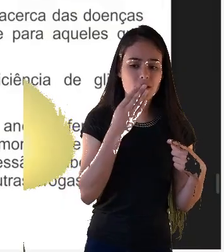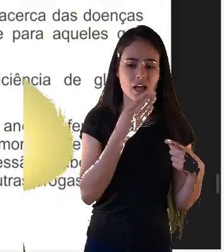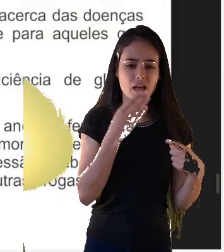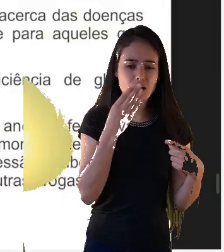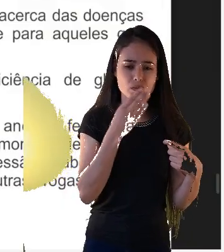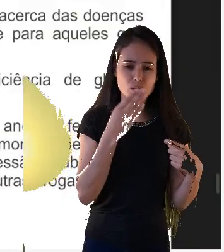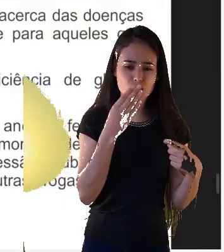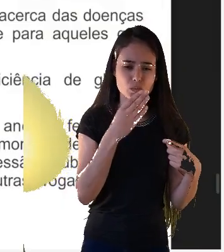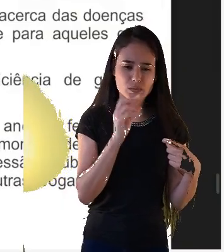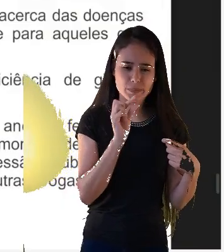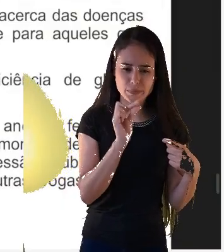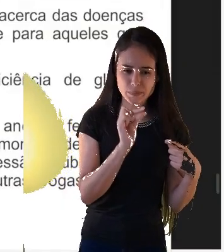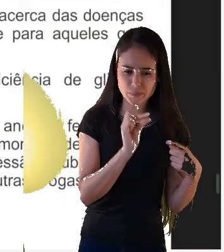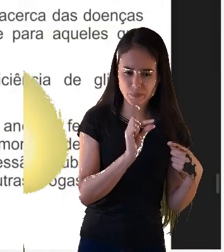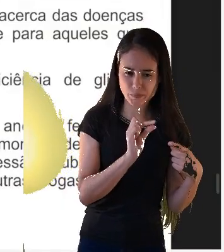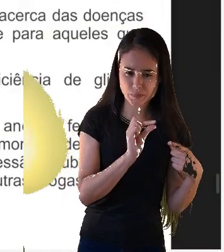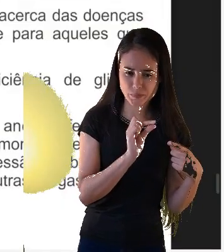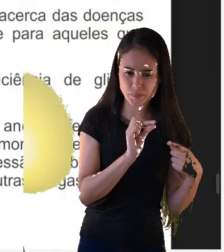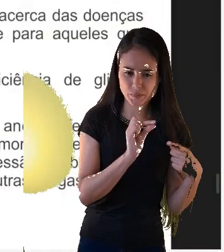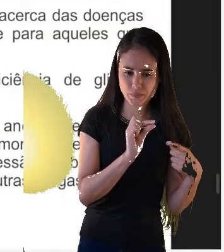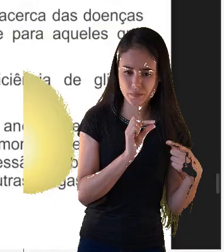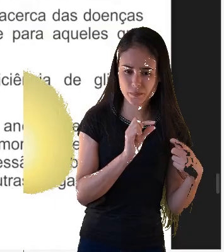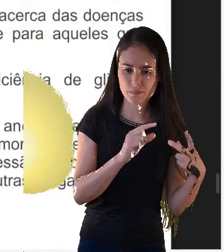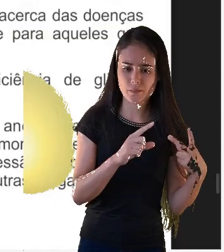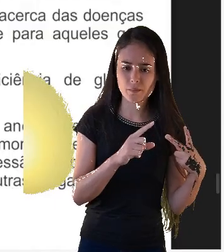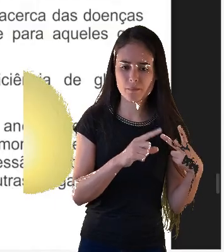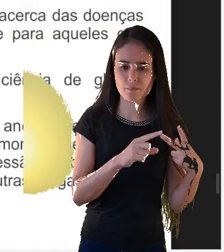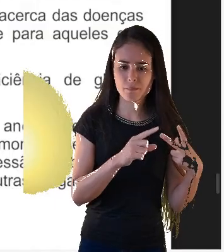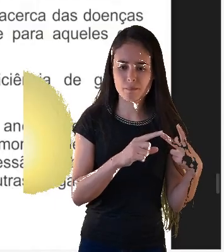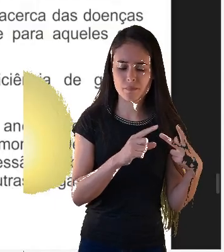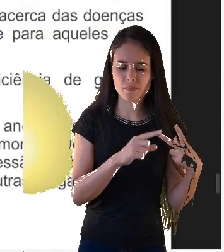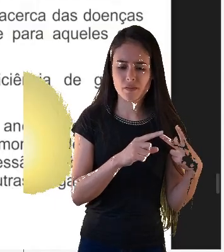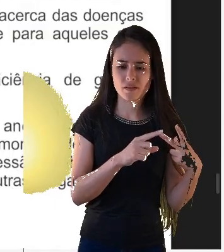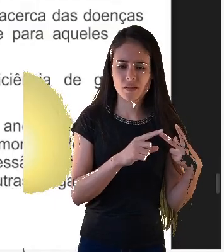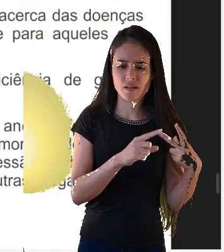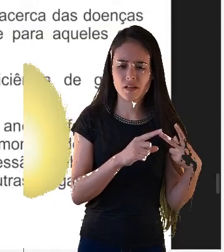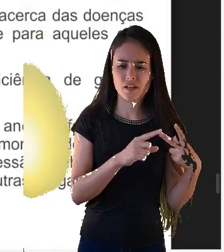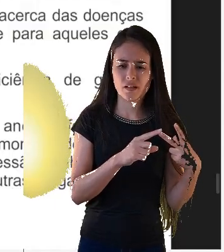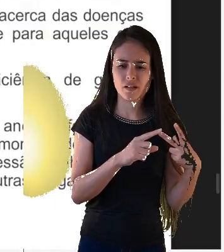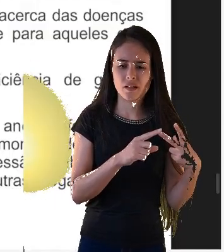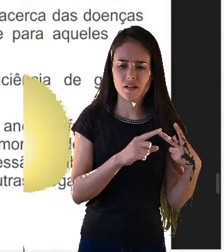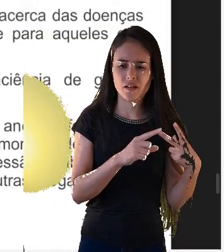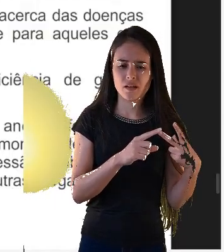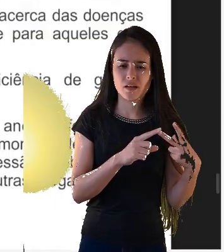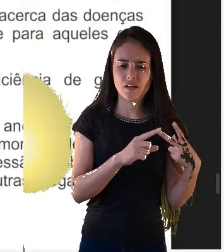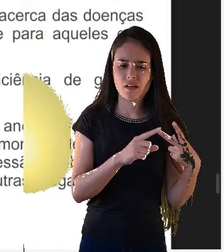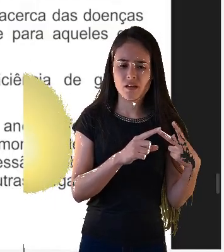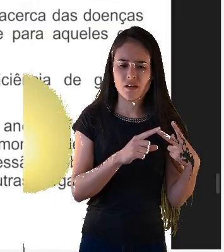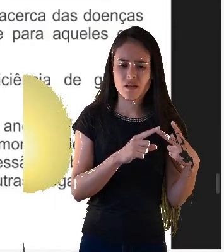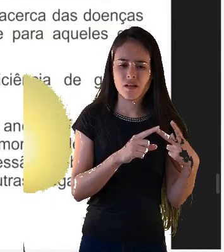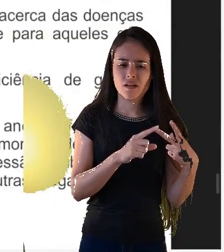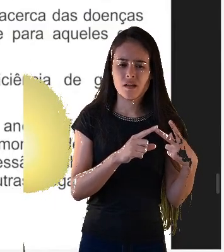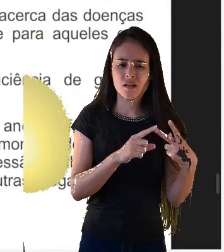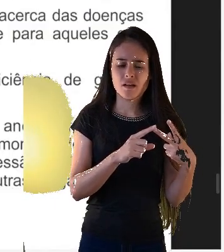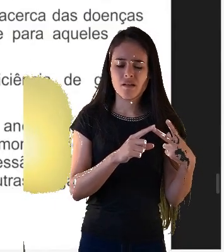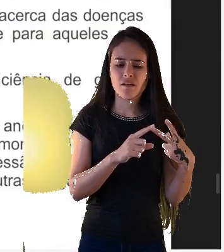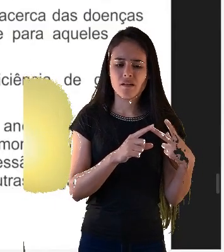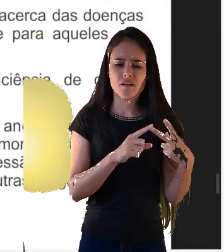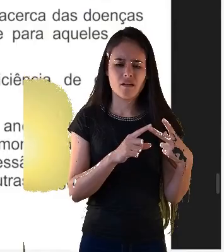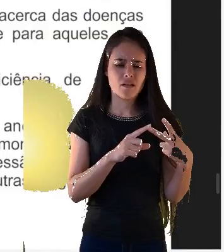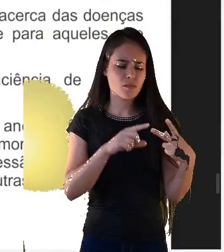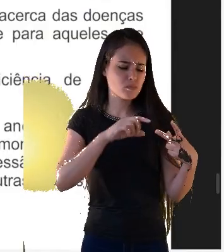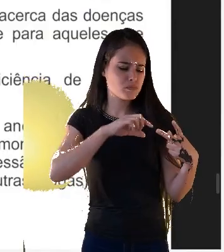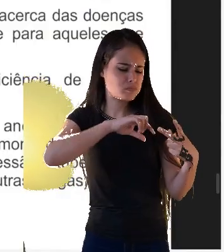falciforme, deficiência de glicose 6-fosfato, né? Desigrogenase. Depois, o adquiridos